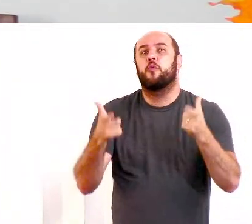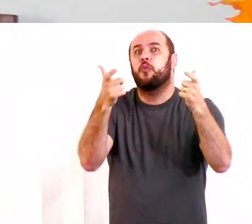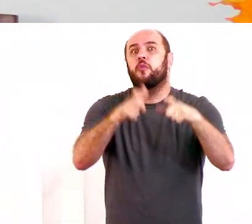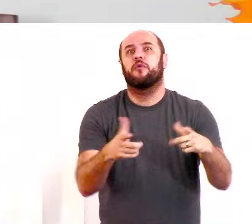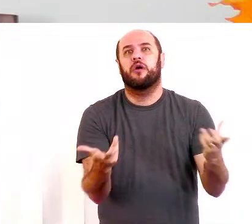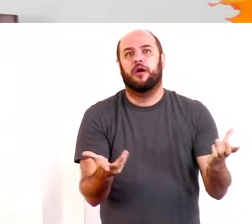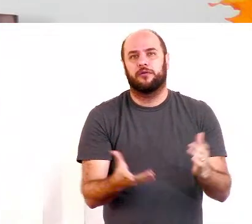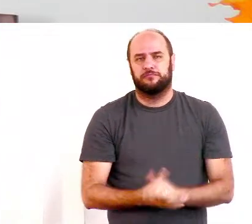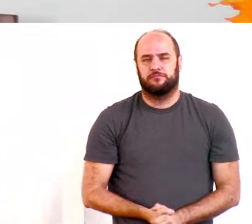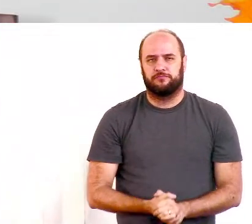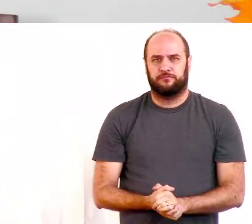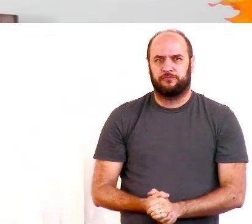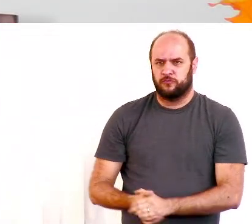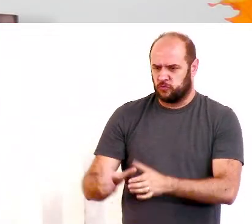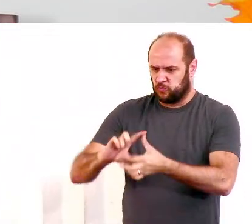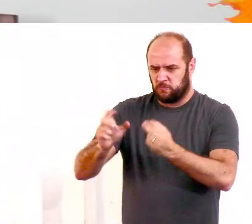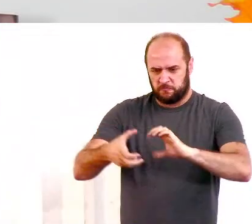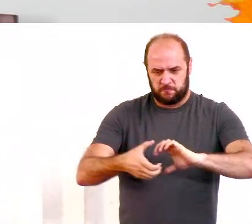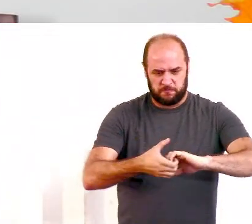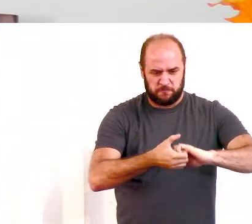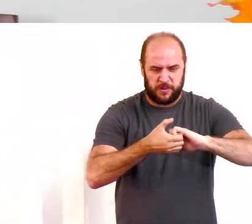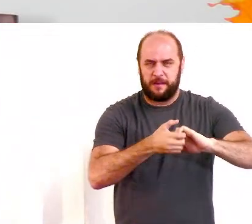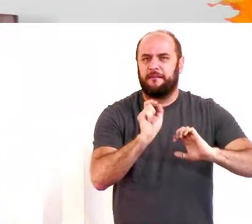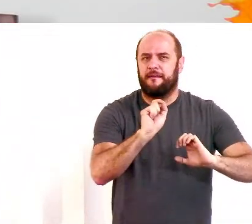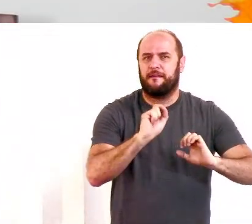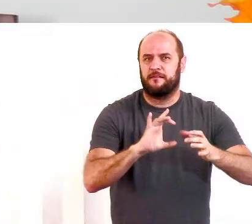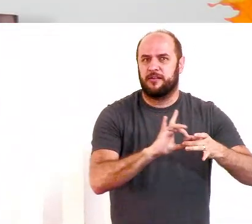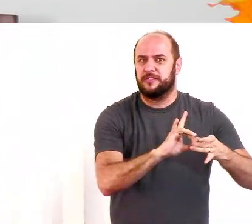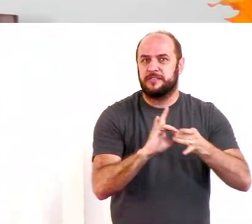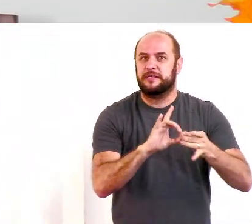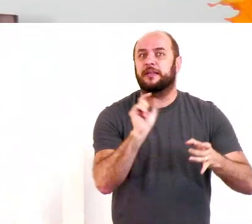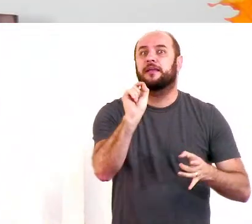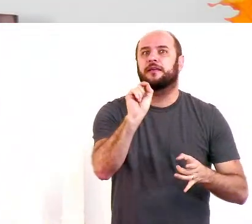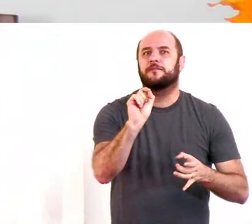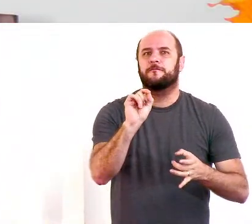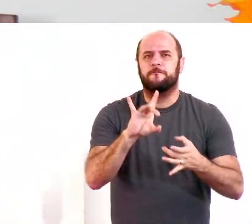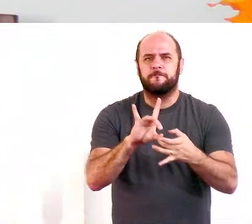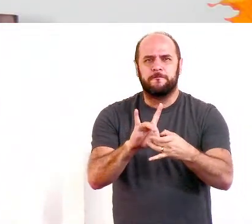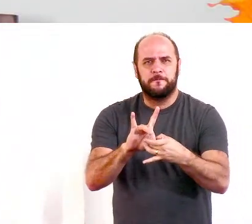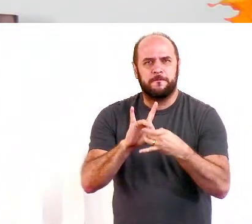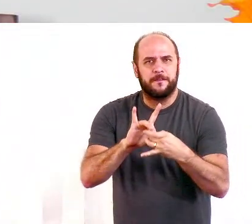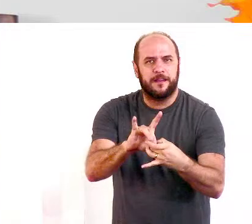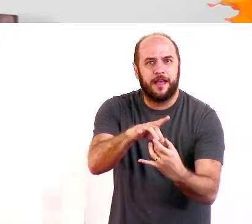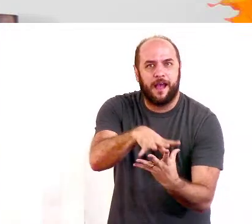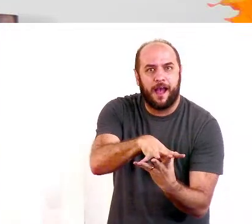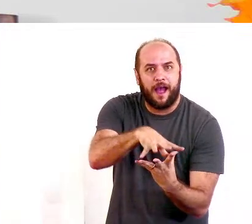A corrente dela segura o quê? A sua alma.